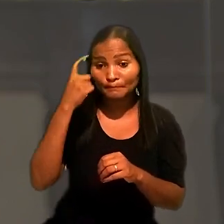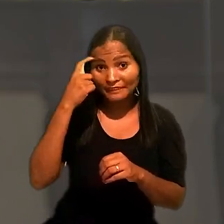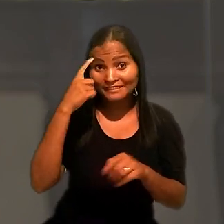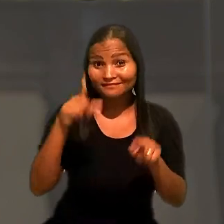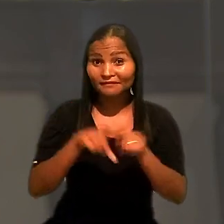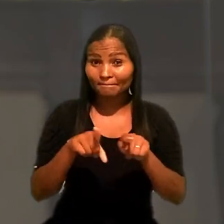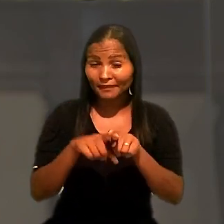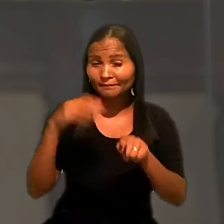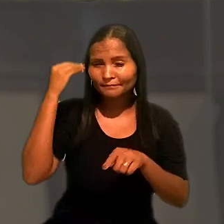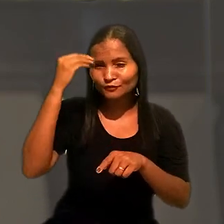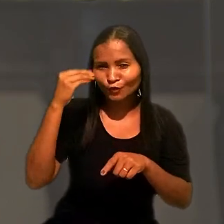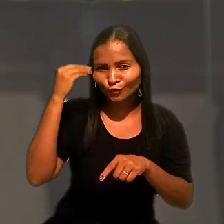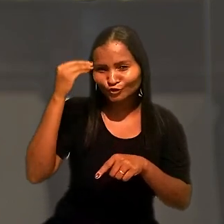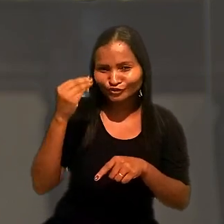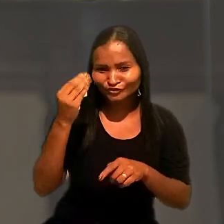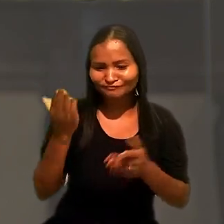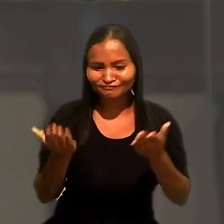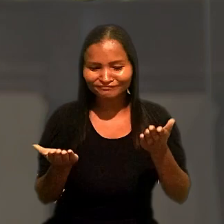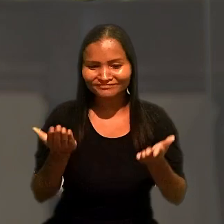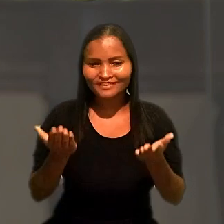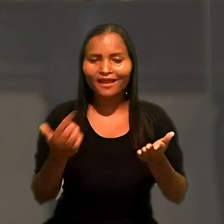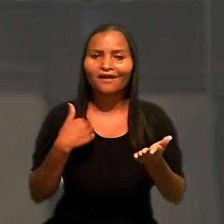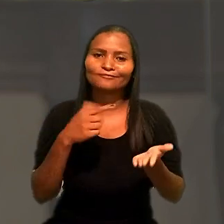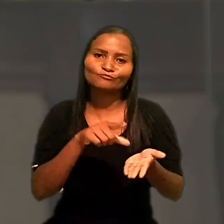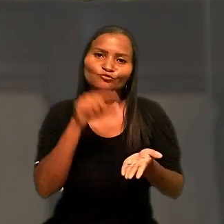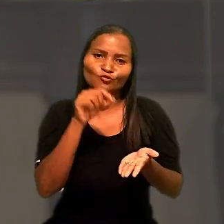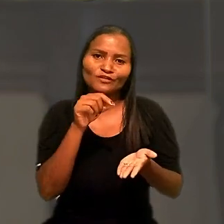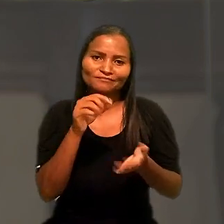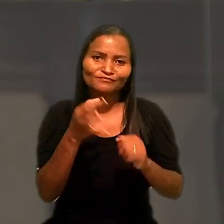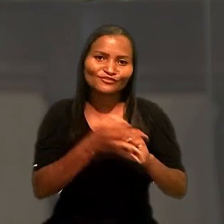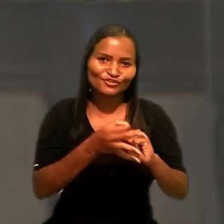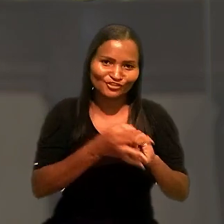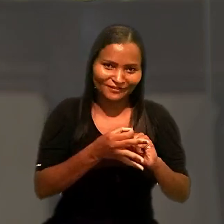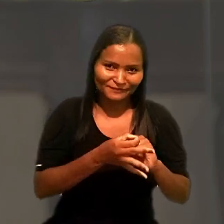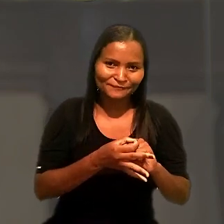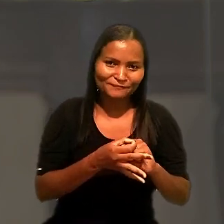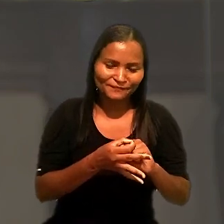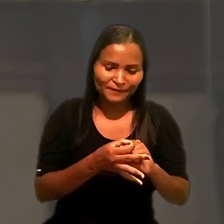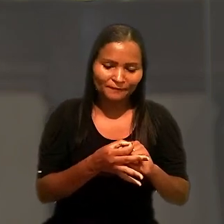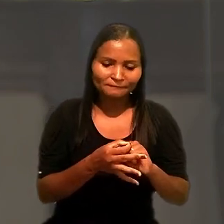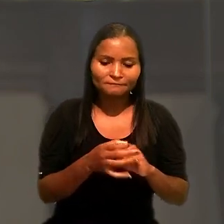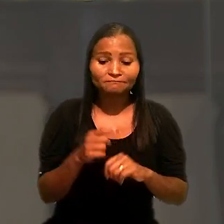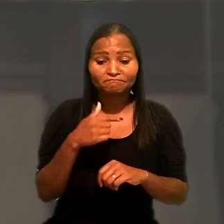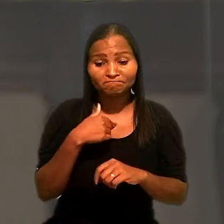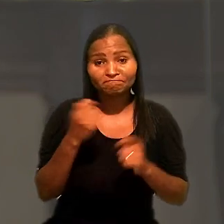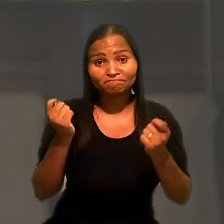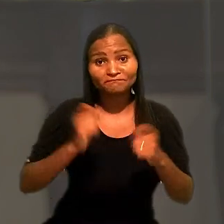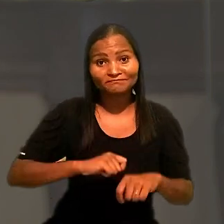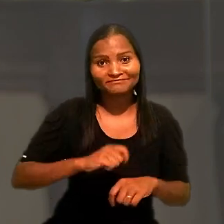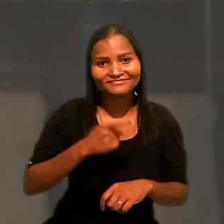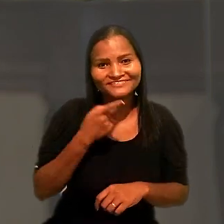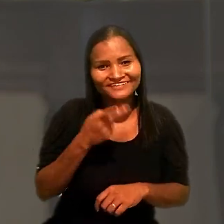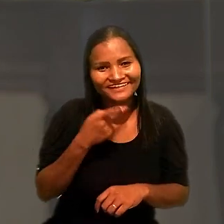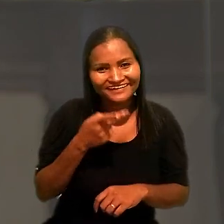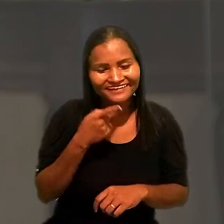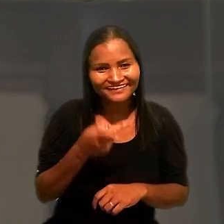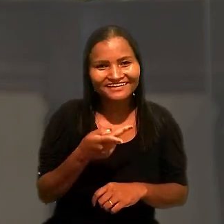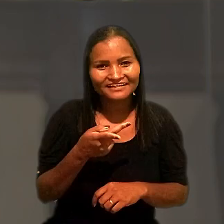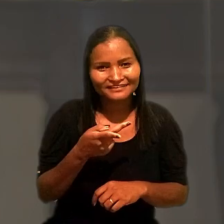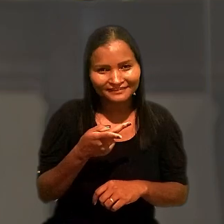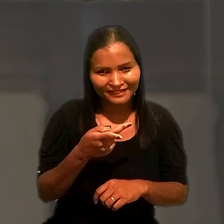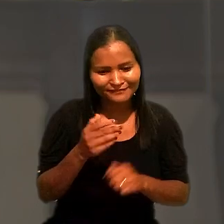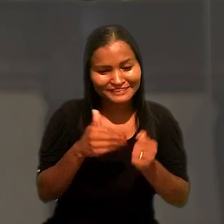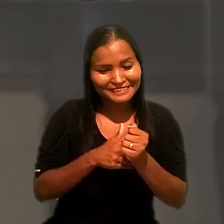coloquei a esse lado a hipótese também o curso de Psicologia. Mas resolvi fazer o curso de Direito. E